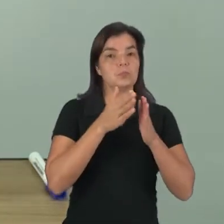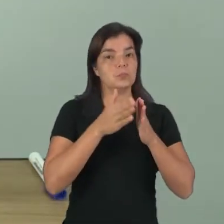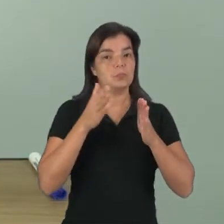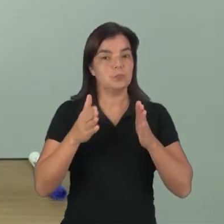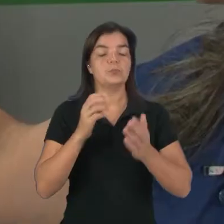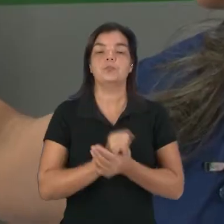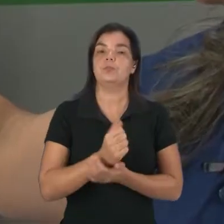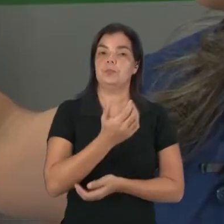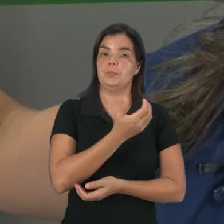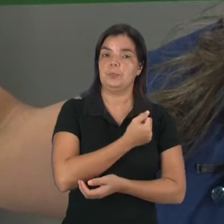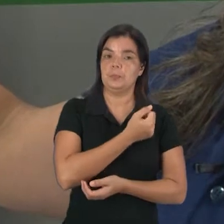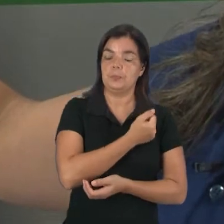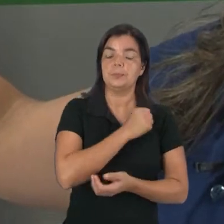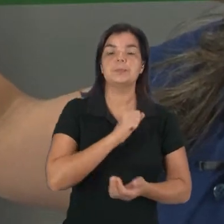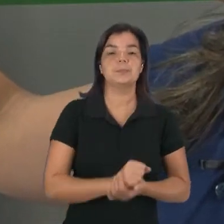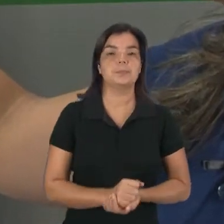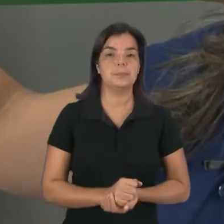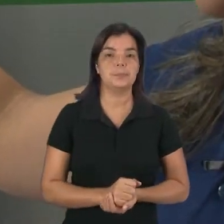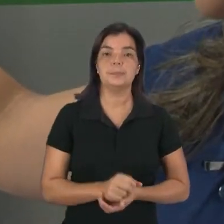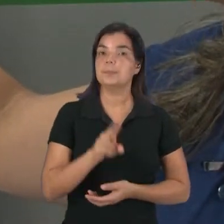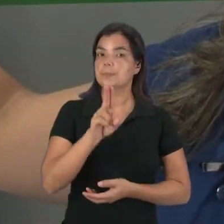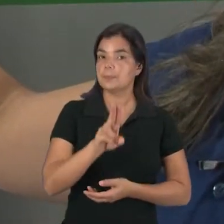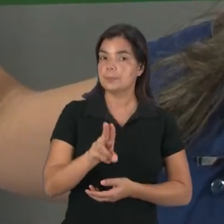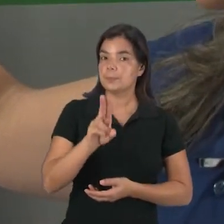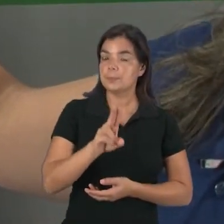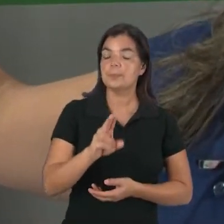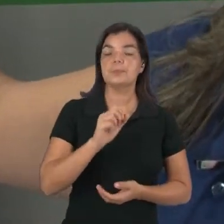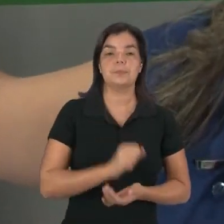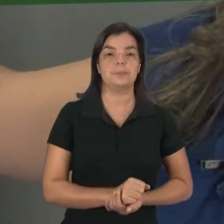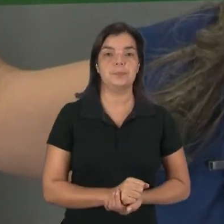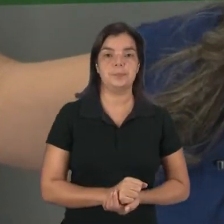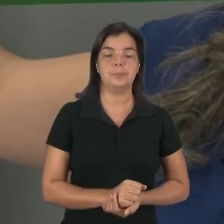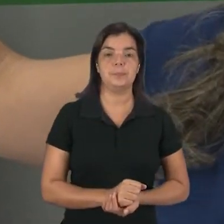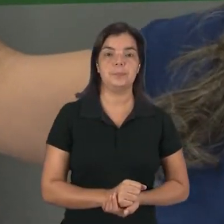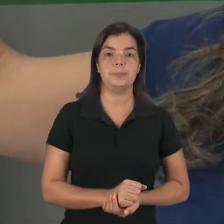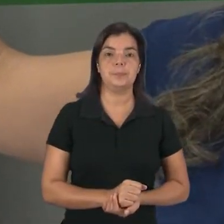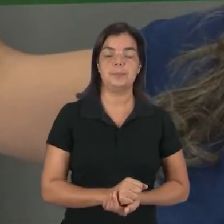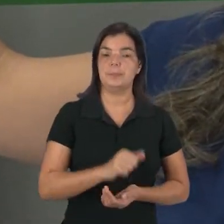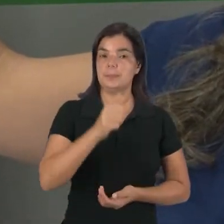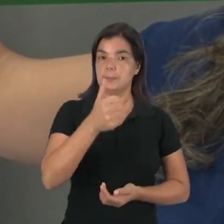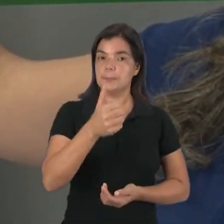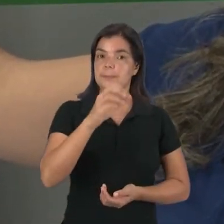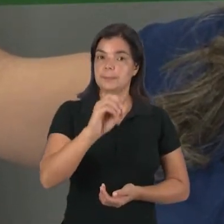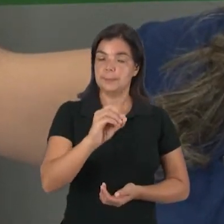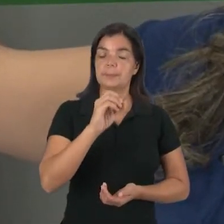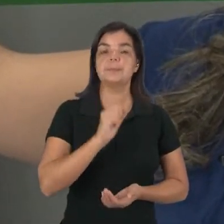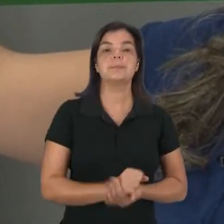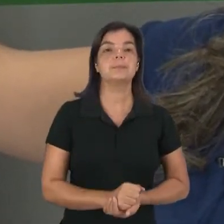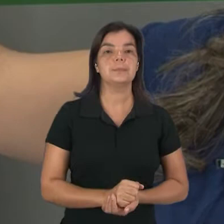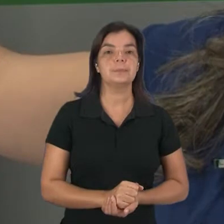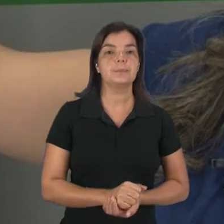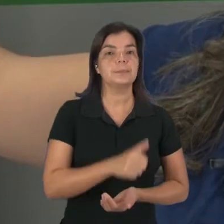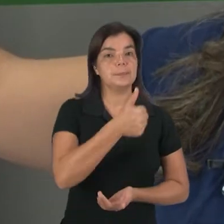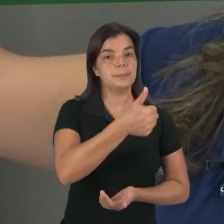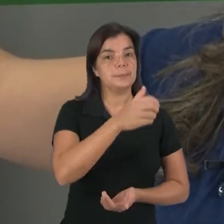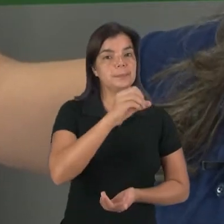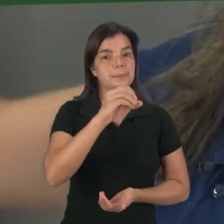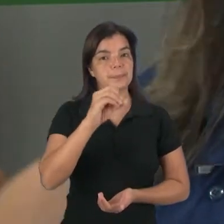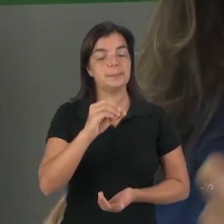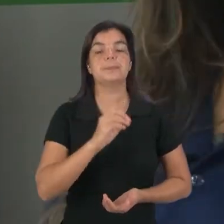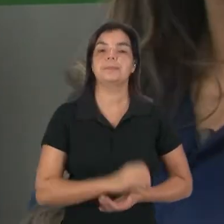Nós temos o número na ordem das unidades, temos número na ordem das dezenas e na ordem